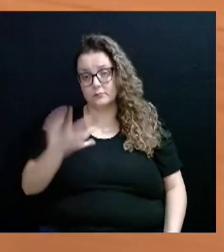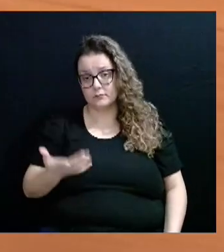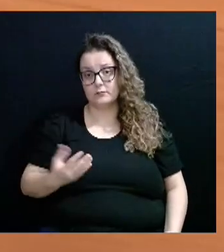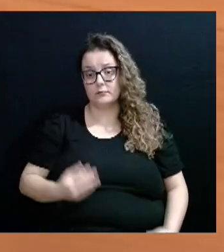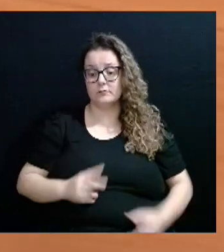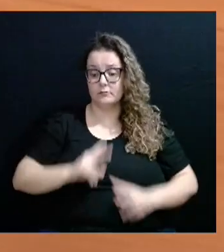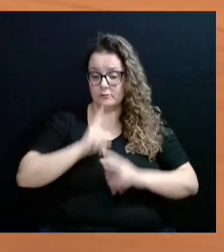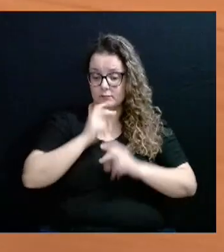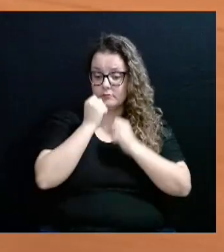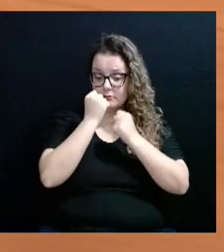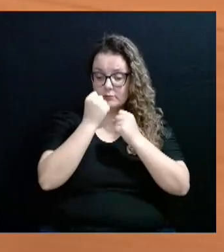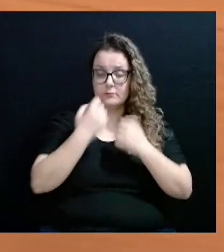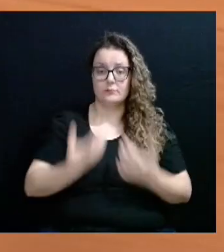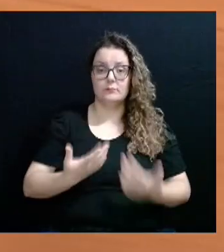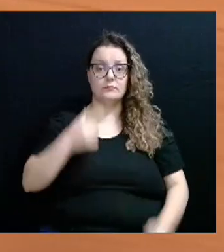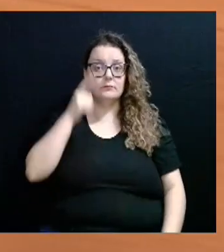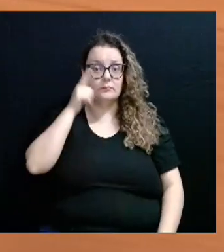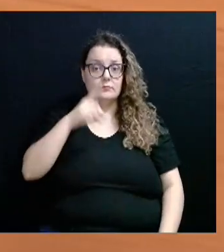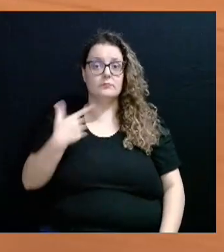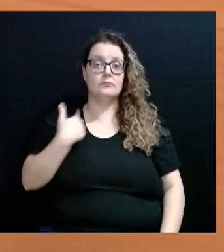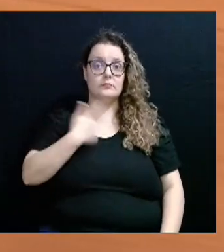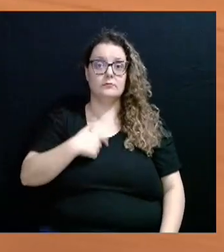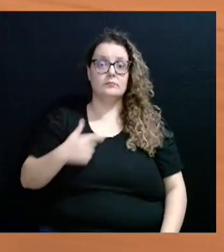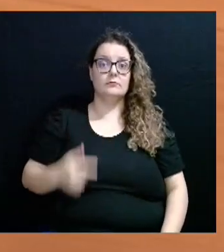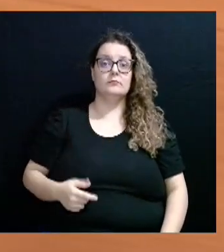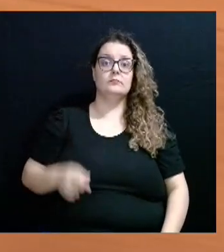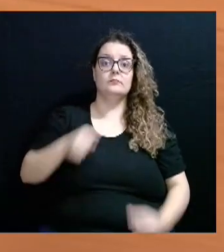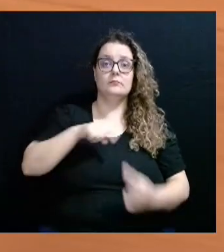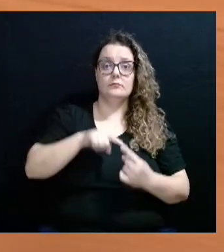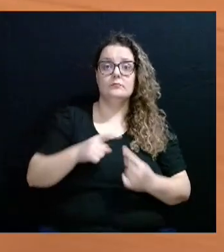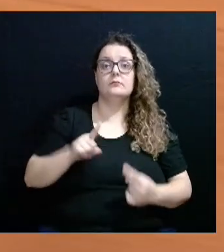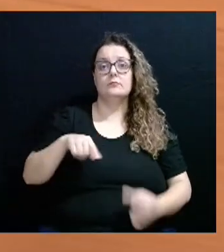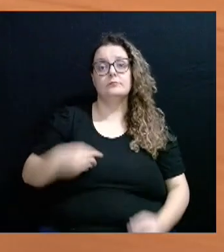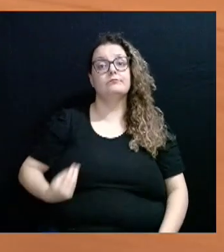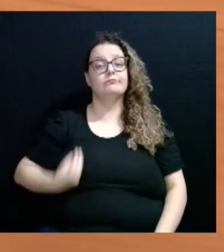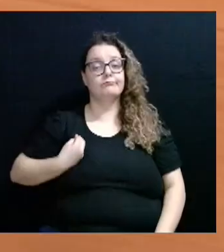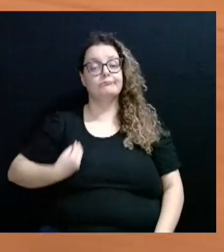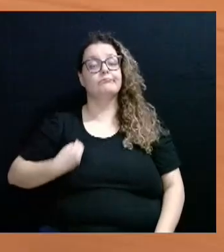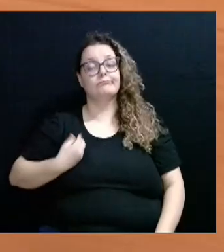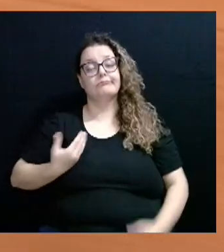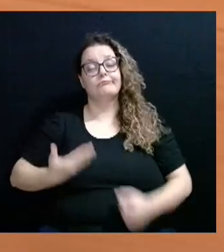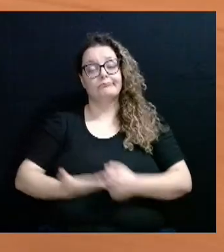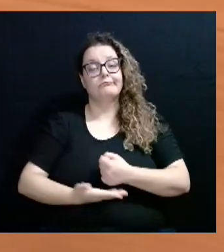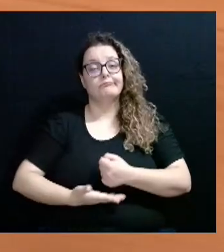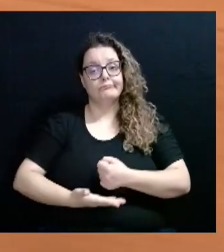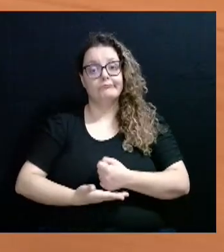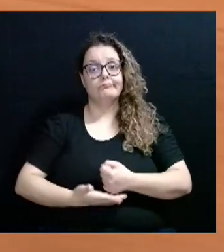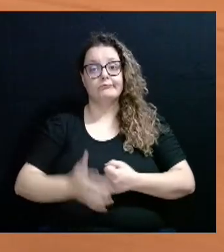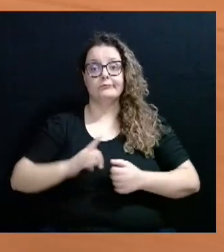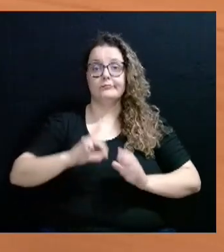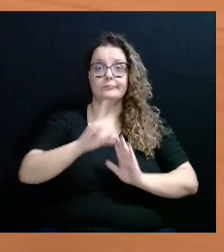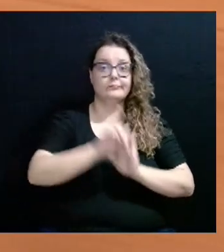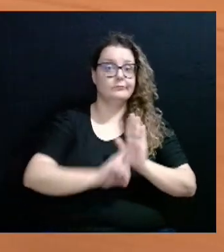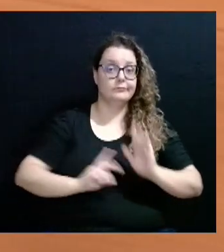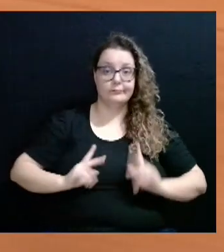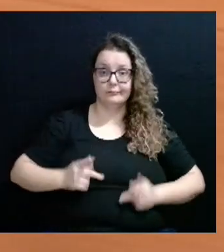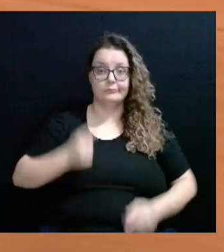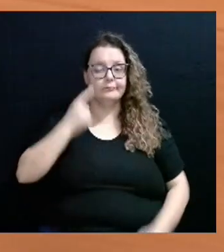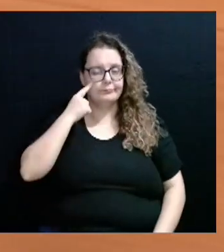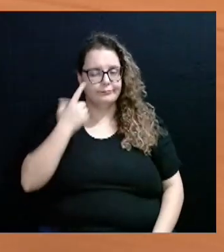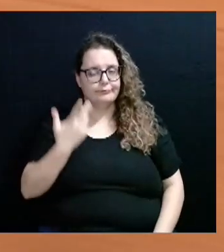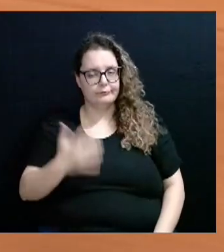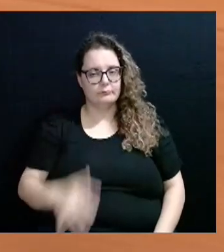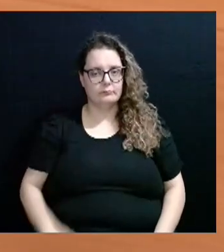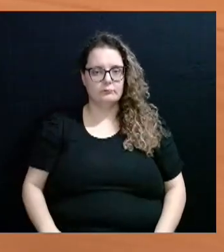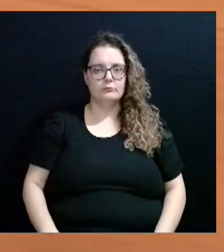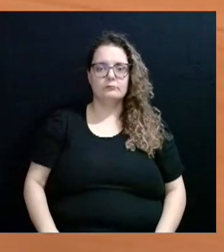para conseguir o nosso objetivo, que é viver o básico, né? Ter os direitos humanos, tá ligado? O direito básico, o direito de